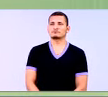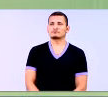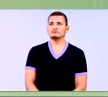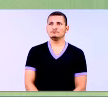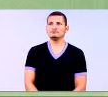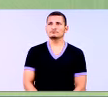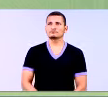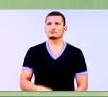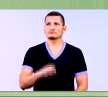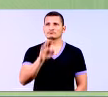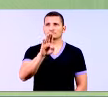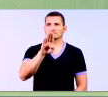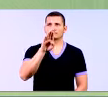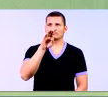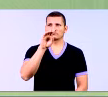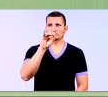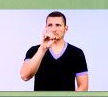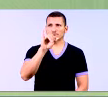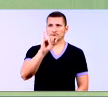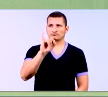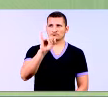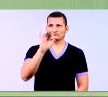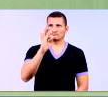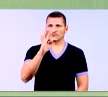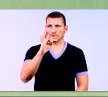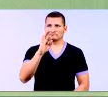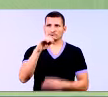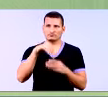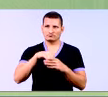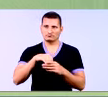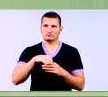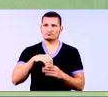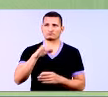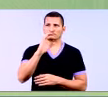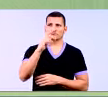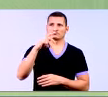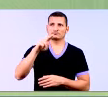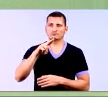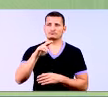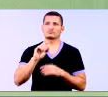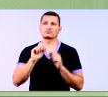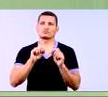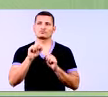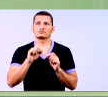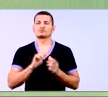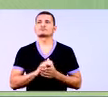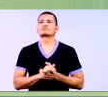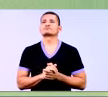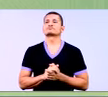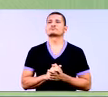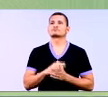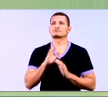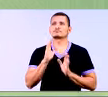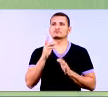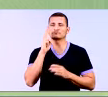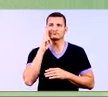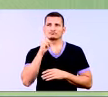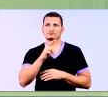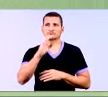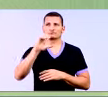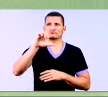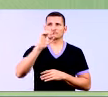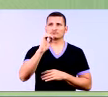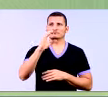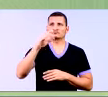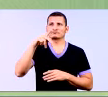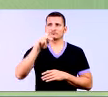o que é o bit interno do processador? O segundo parâmetro que a gente vai ver. A gente já viu o clock interno, que é a velocidade interna do processador.